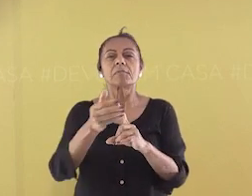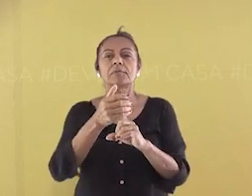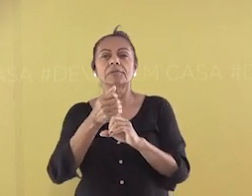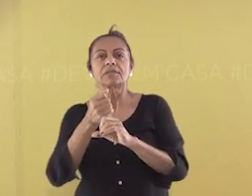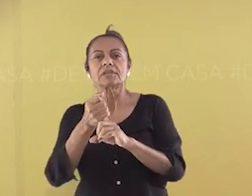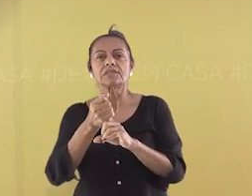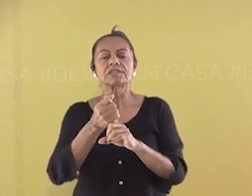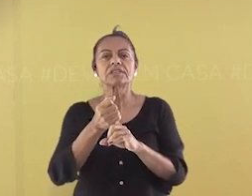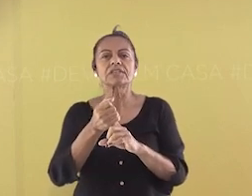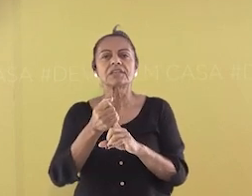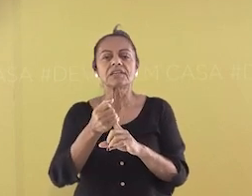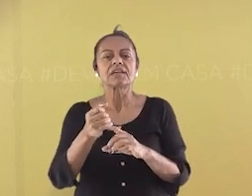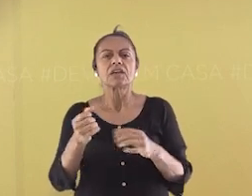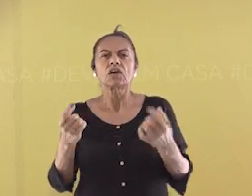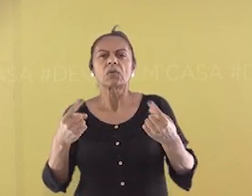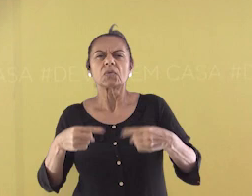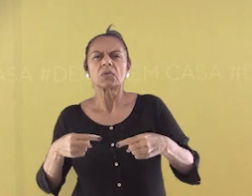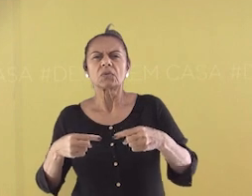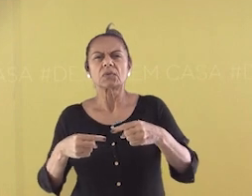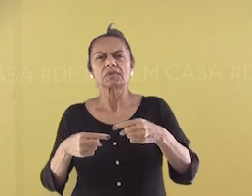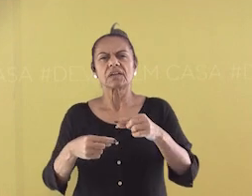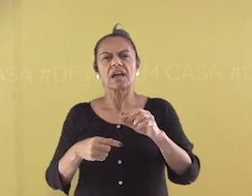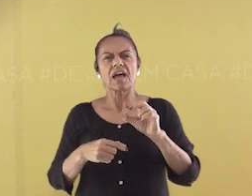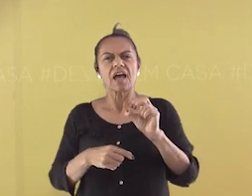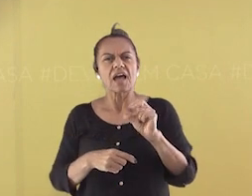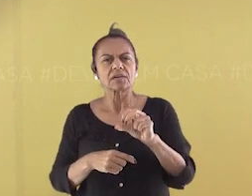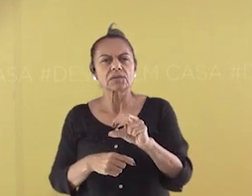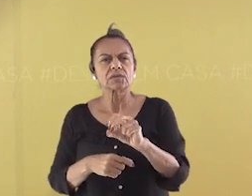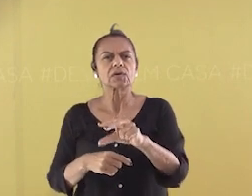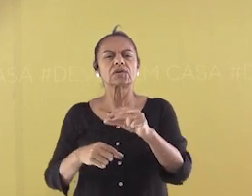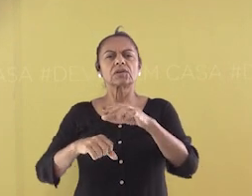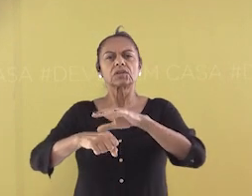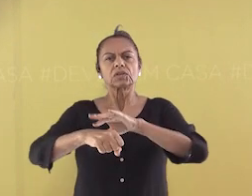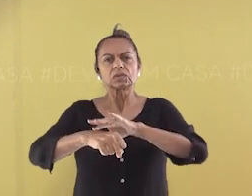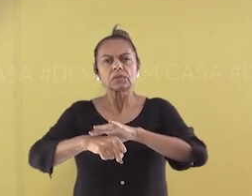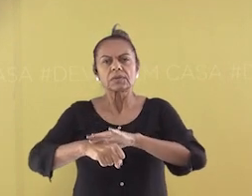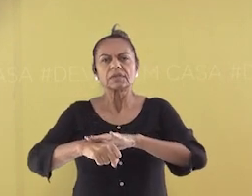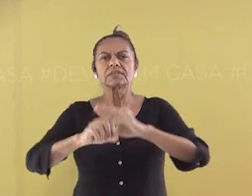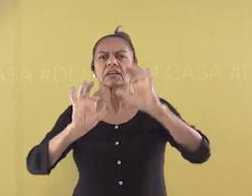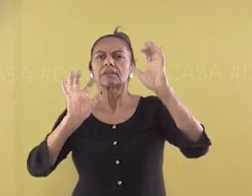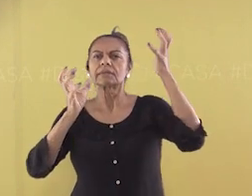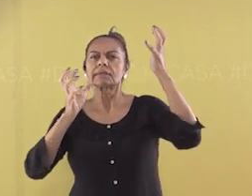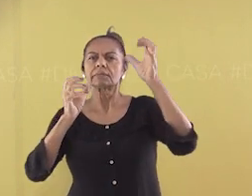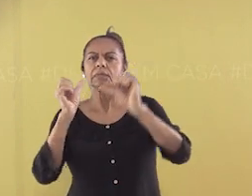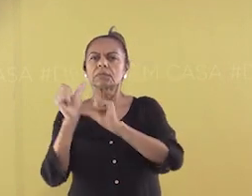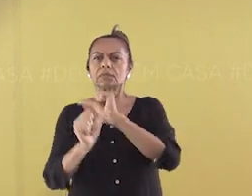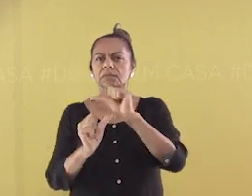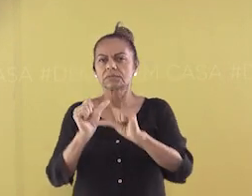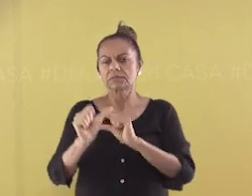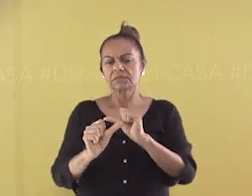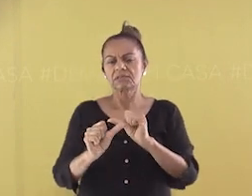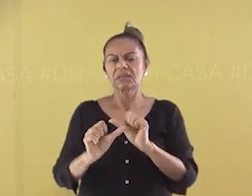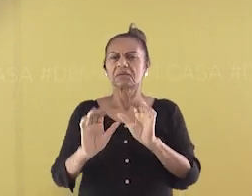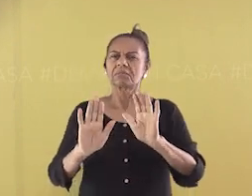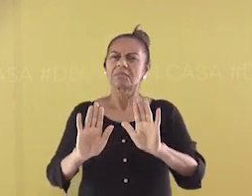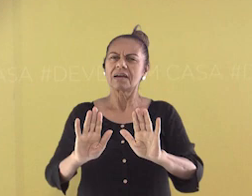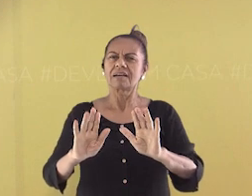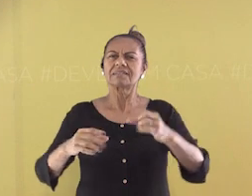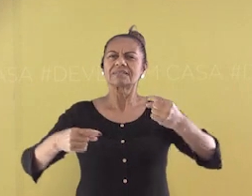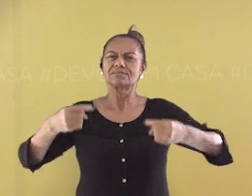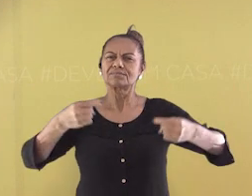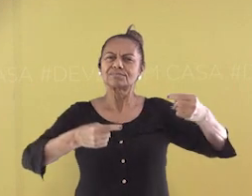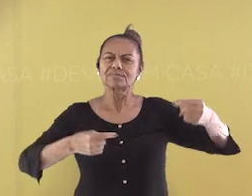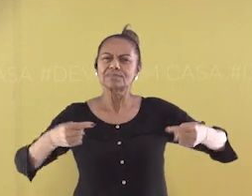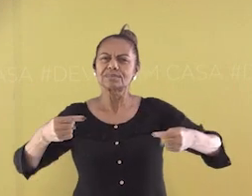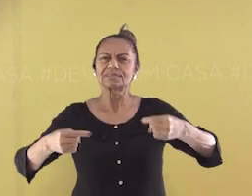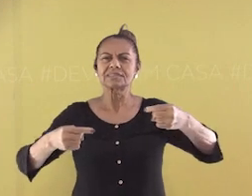cultivo, seja contra pragas, agrotóxicos, doenças ou mudanças climáticas. Porém, muito se discute sobre as vantagens